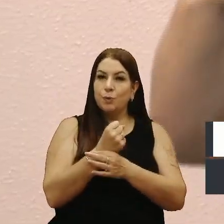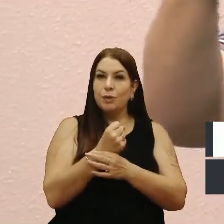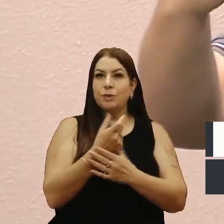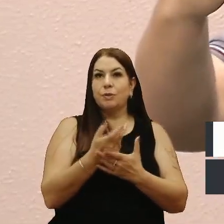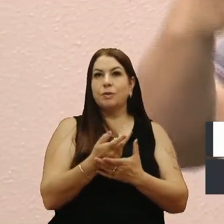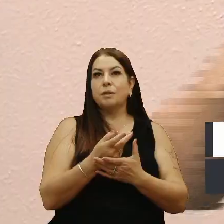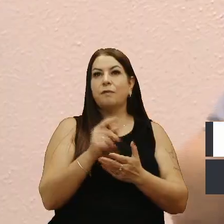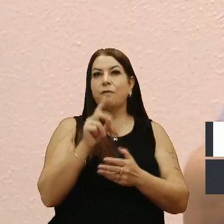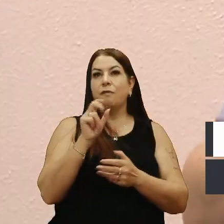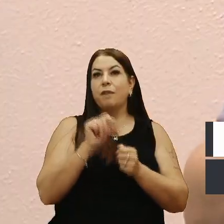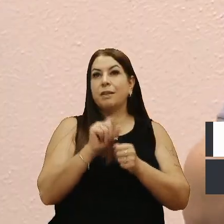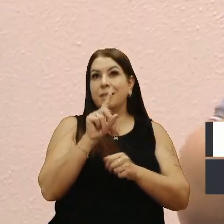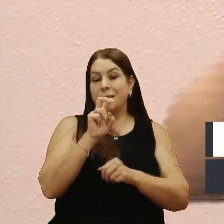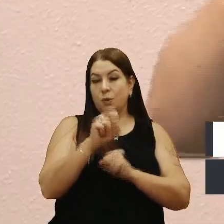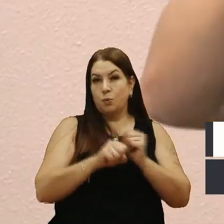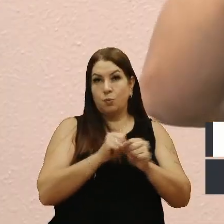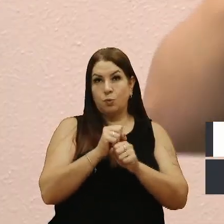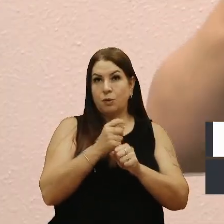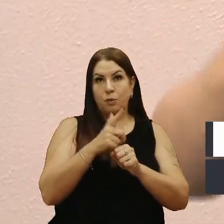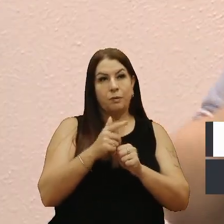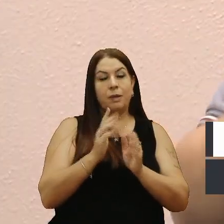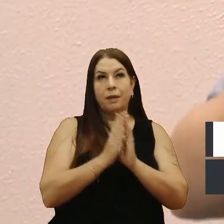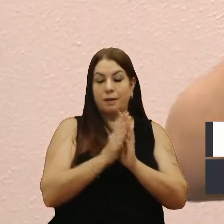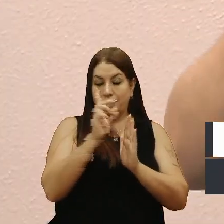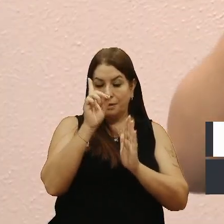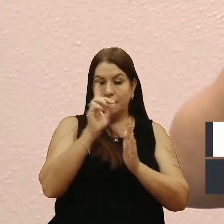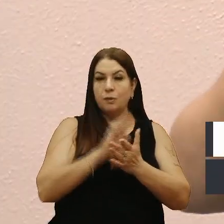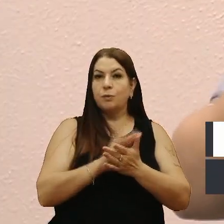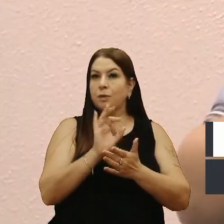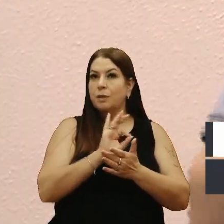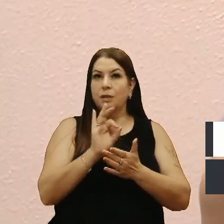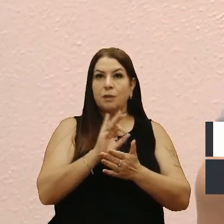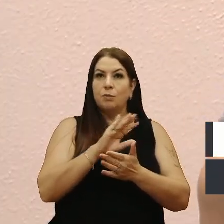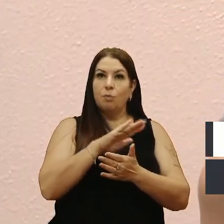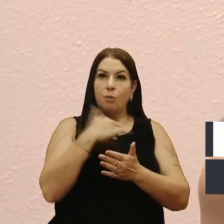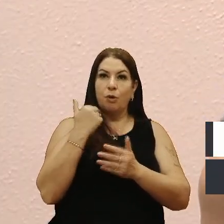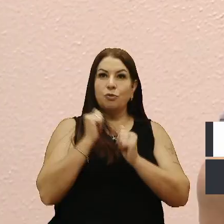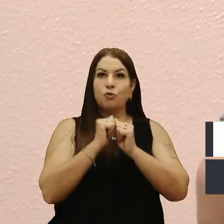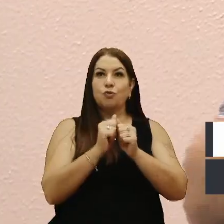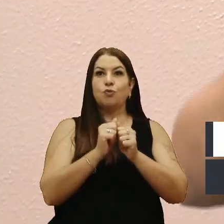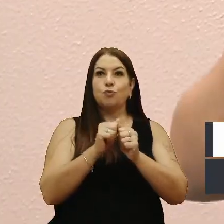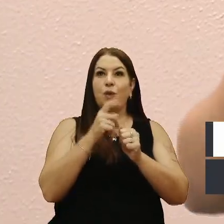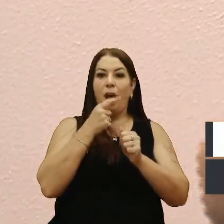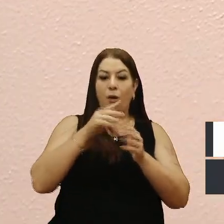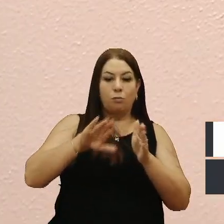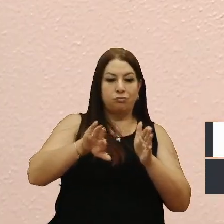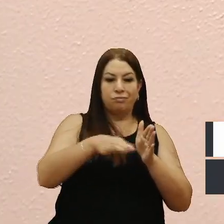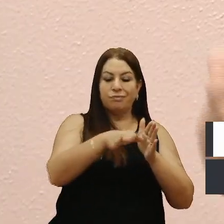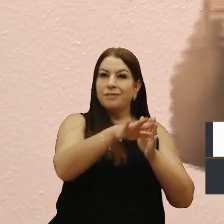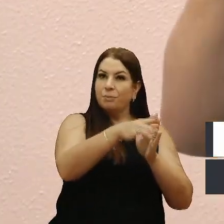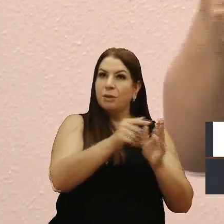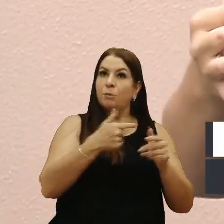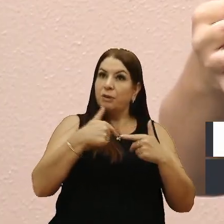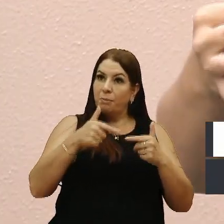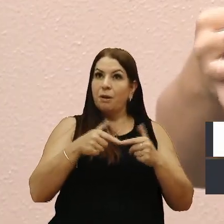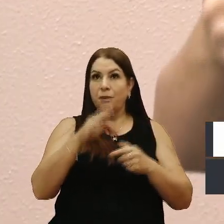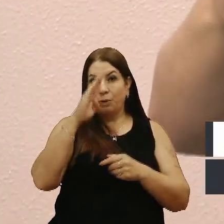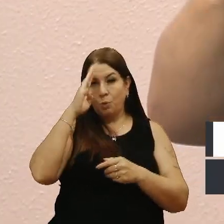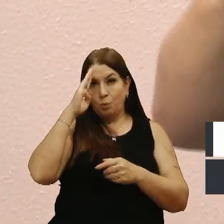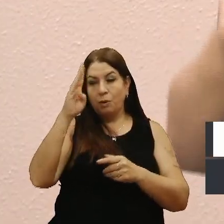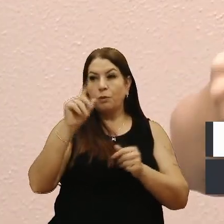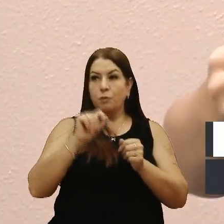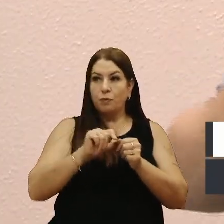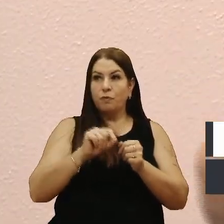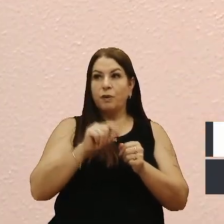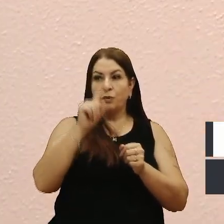Faz 5 anos que a gente não tem, graças a Deus, nenhum óbito junto às represas pelo trabalho que a Guarda Municipal